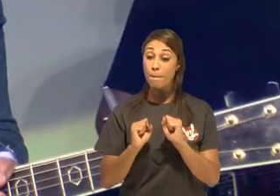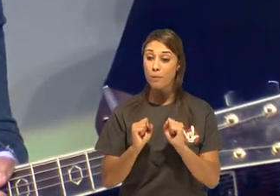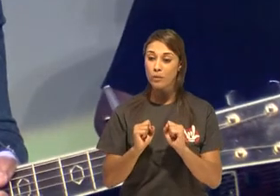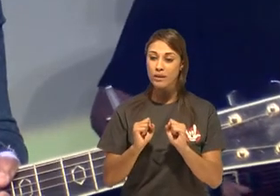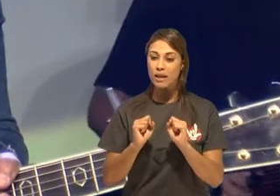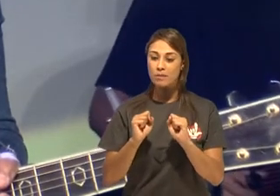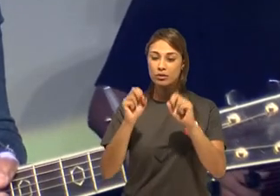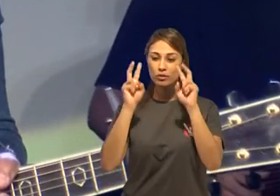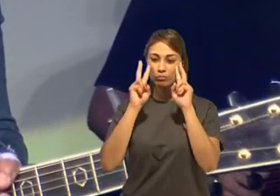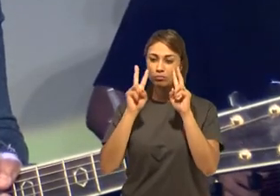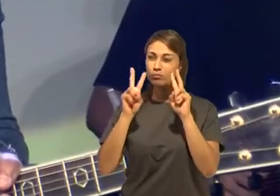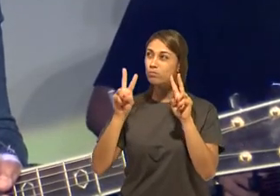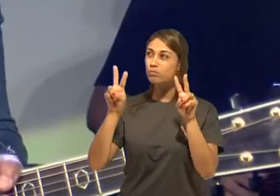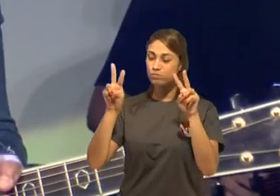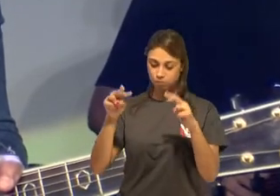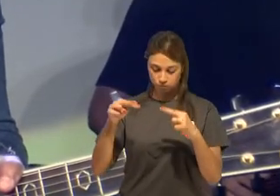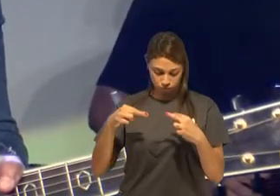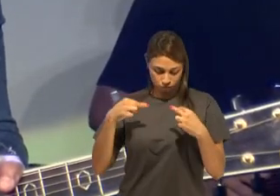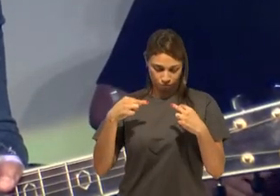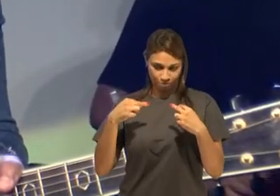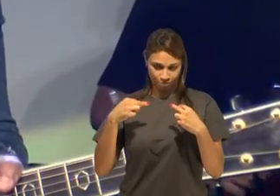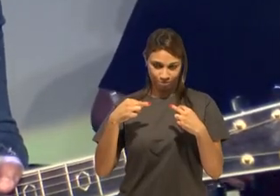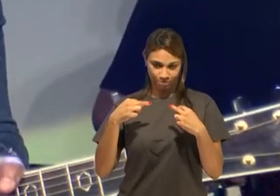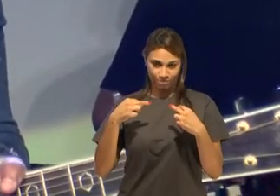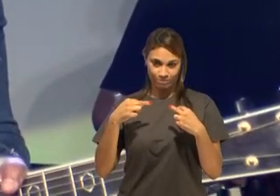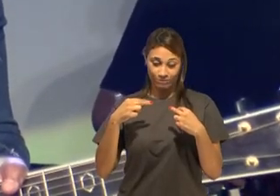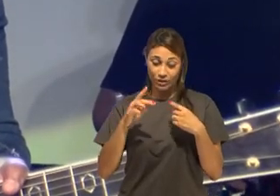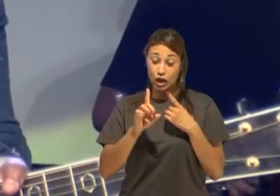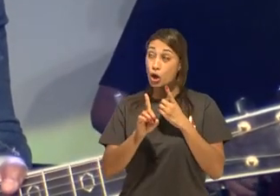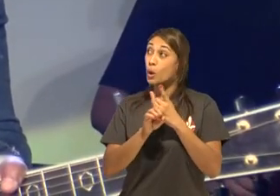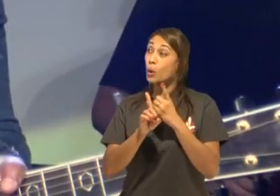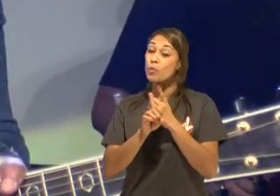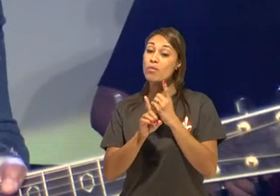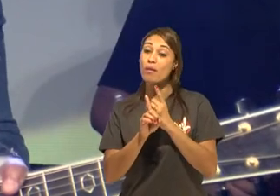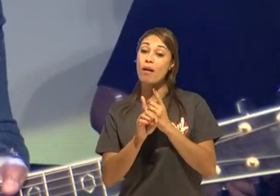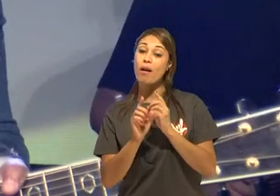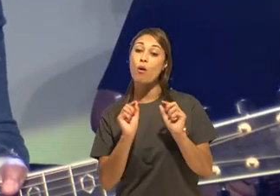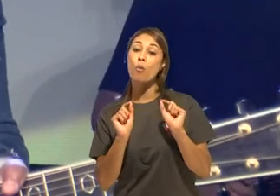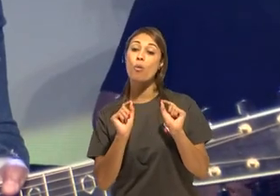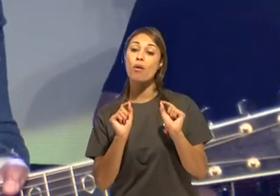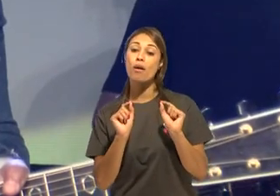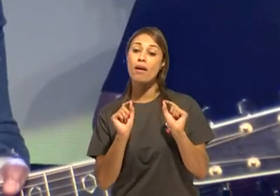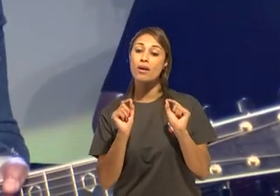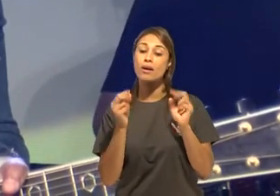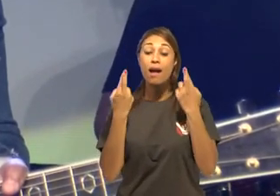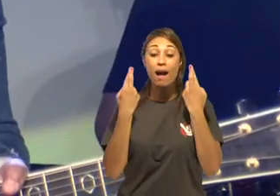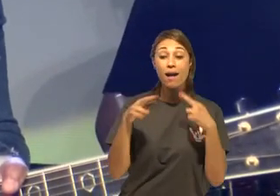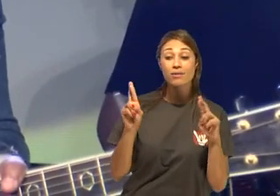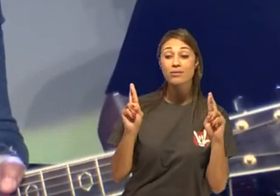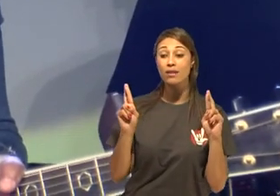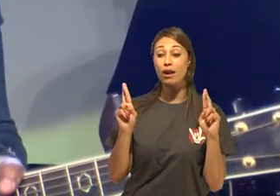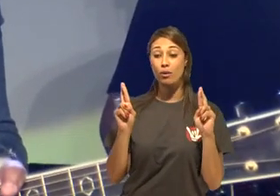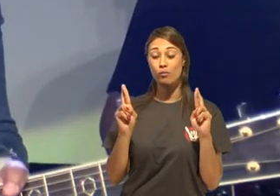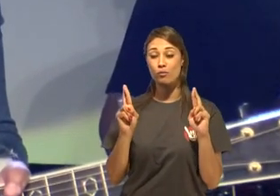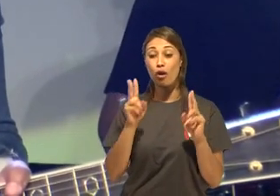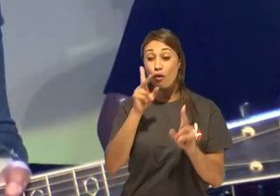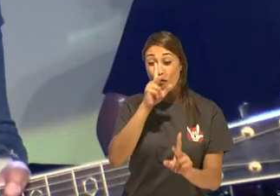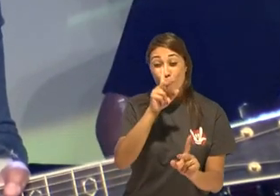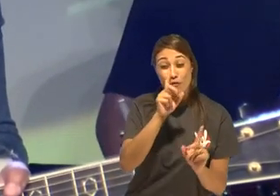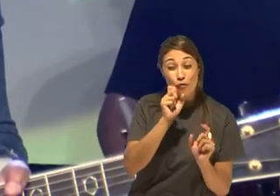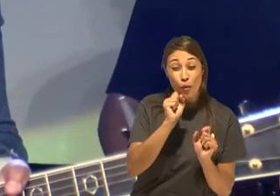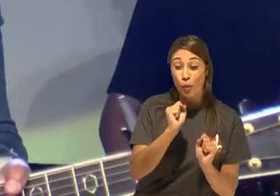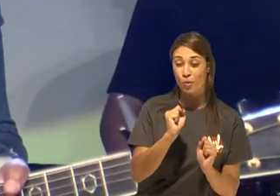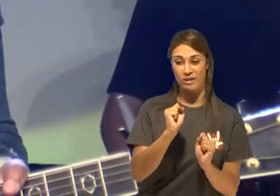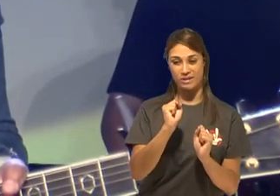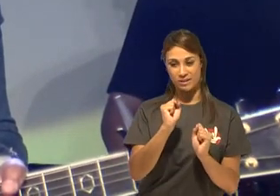dentro de nós e encontrarmos razão, encontrarmos sustento, encontrarmos